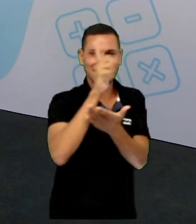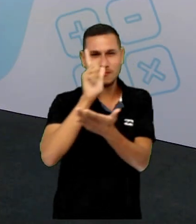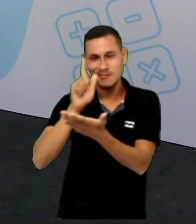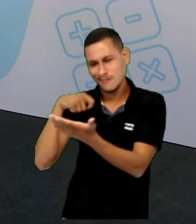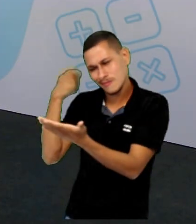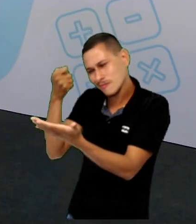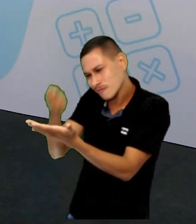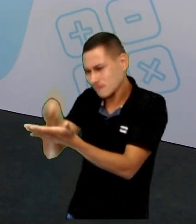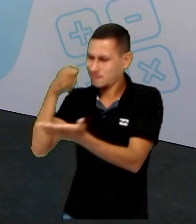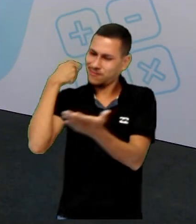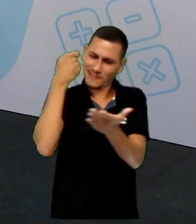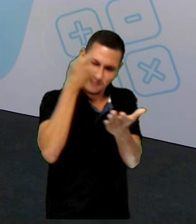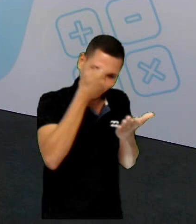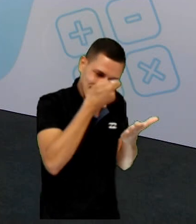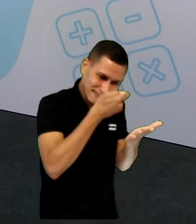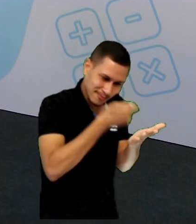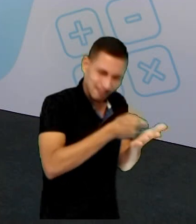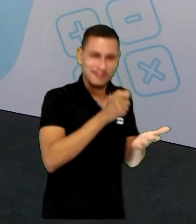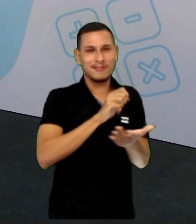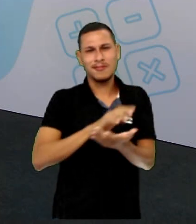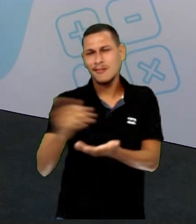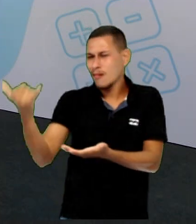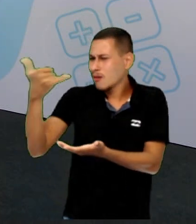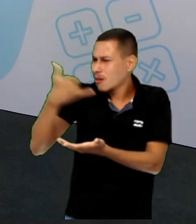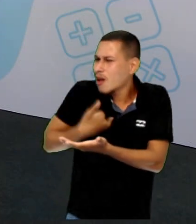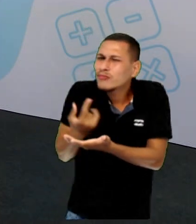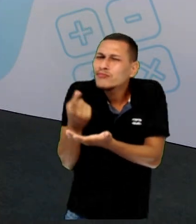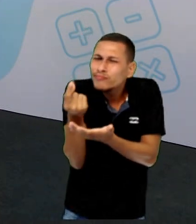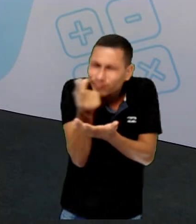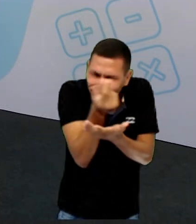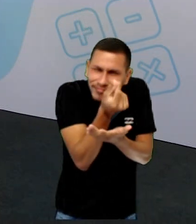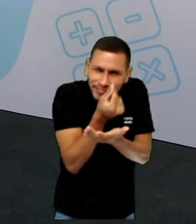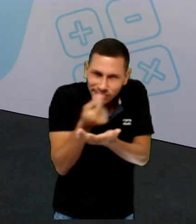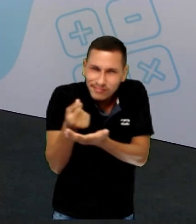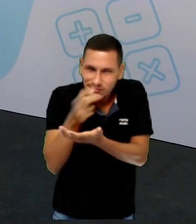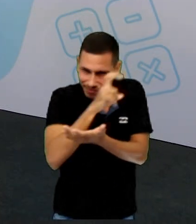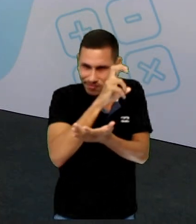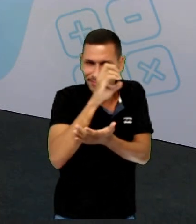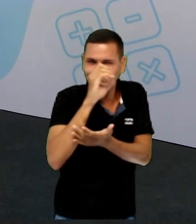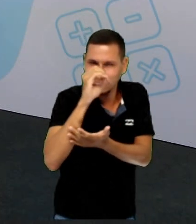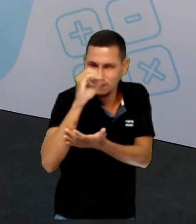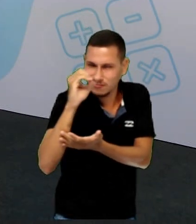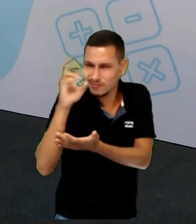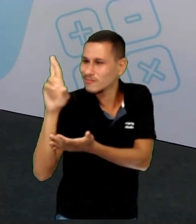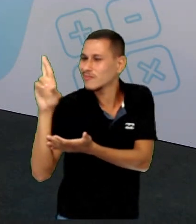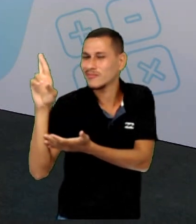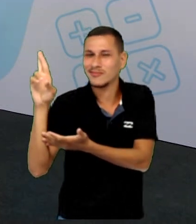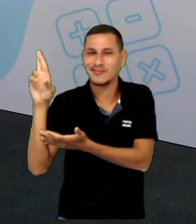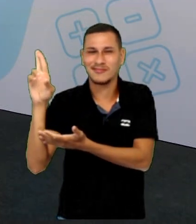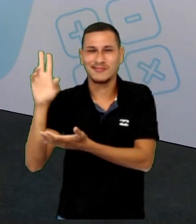comprei, pagaste, paguei. Me diz quanto foi, foi